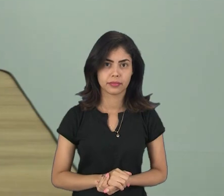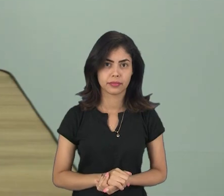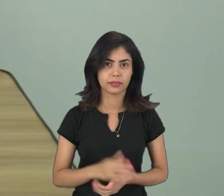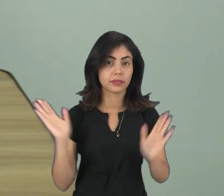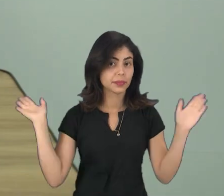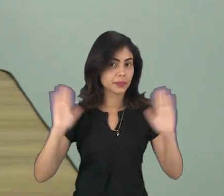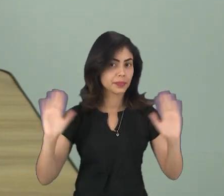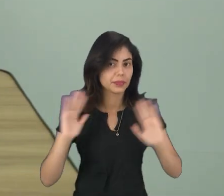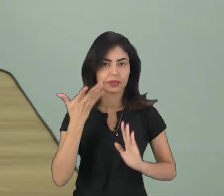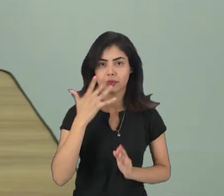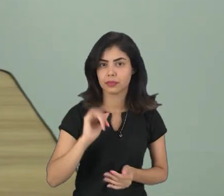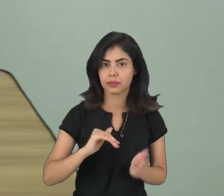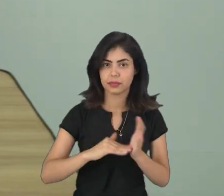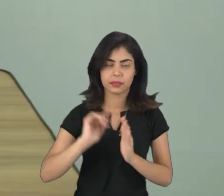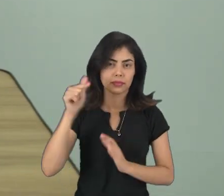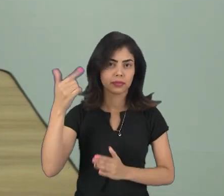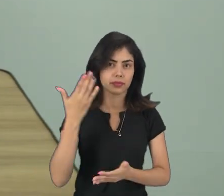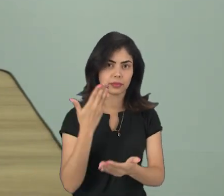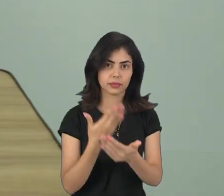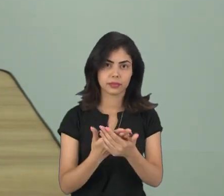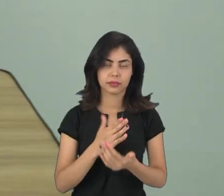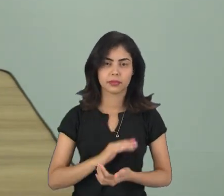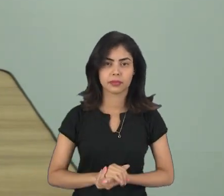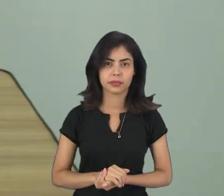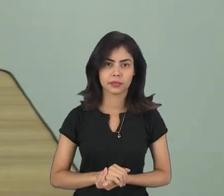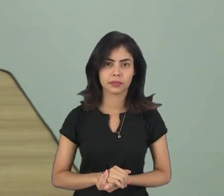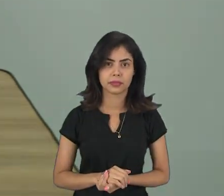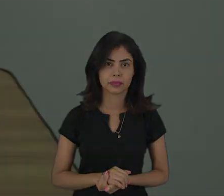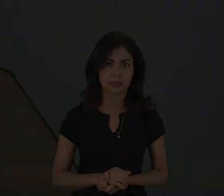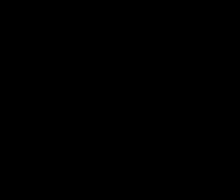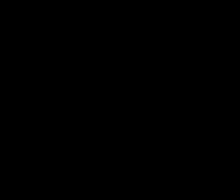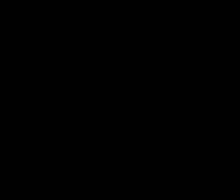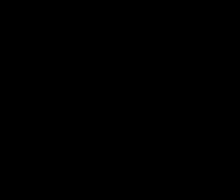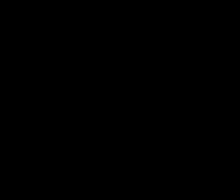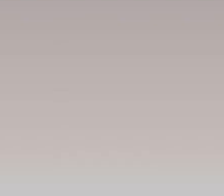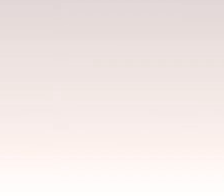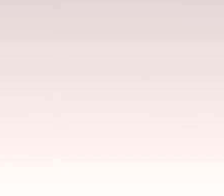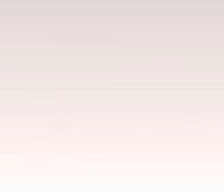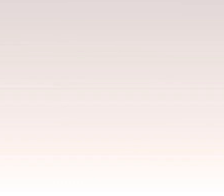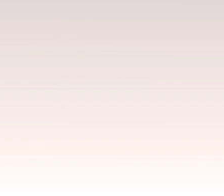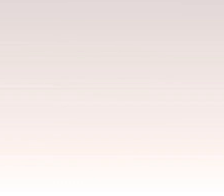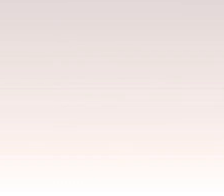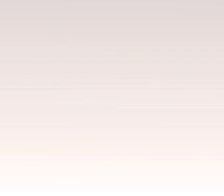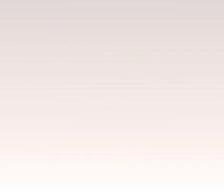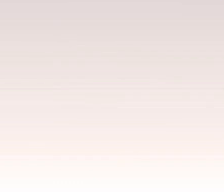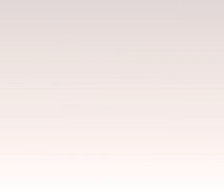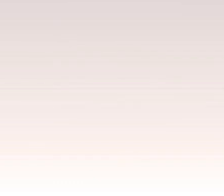Tchau, tchau, crianças! Até a nossa próxima aula!